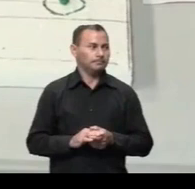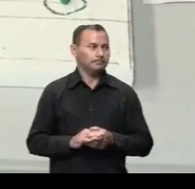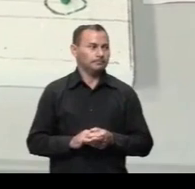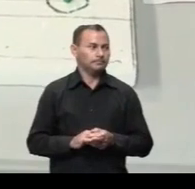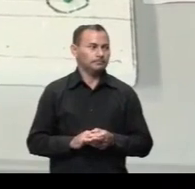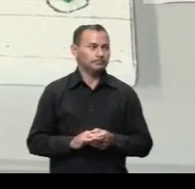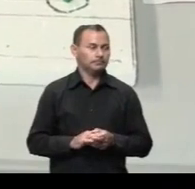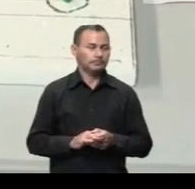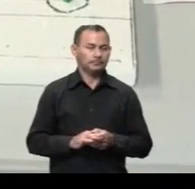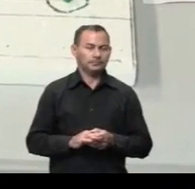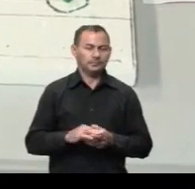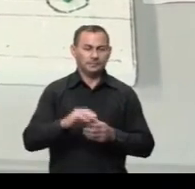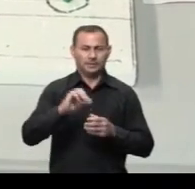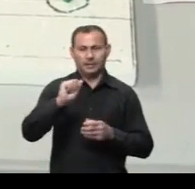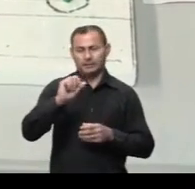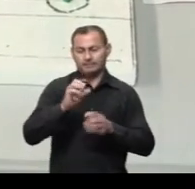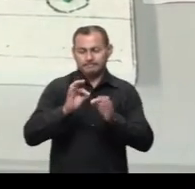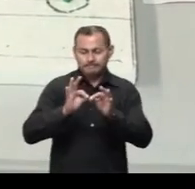o alinhamento